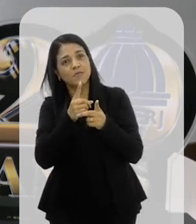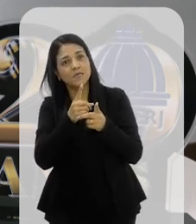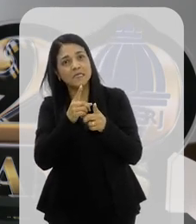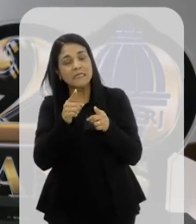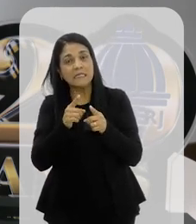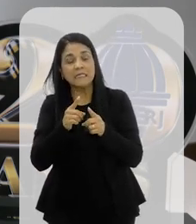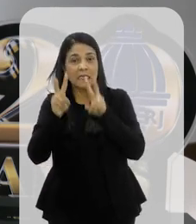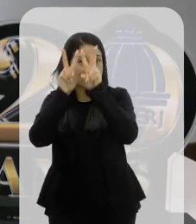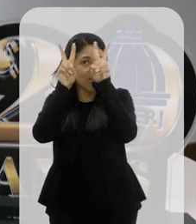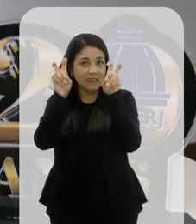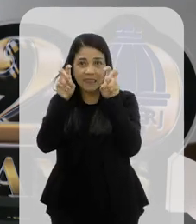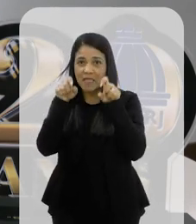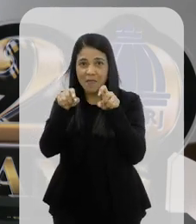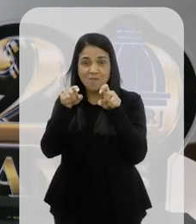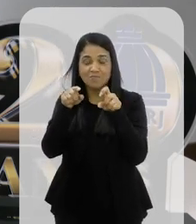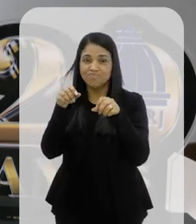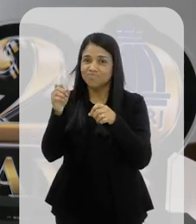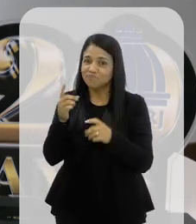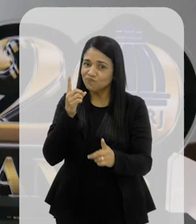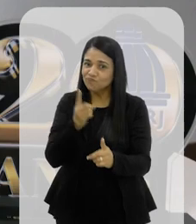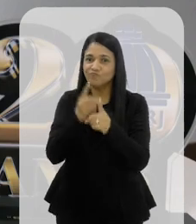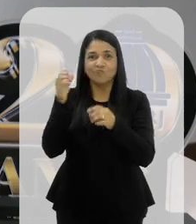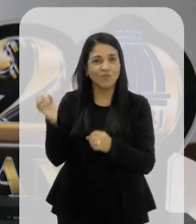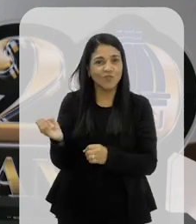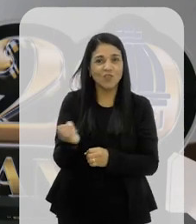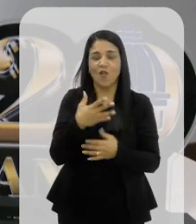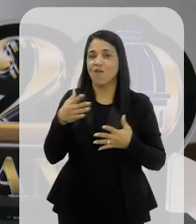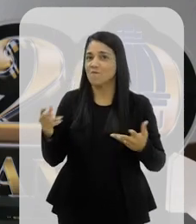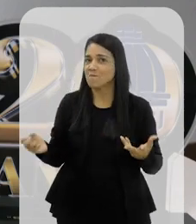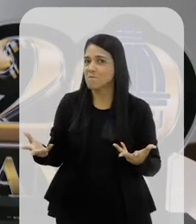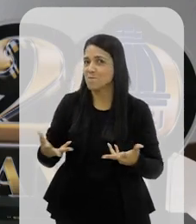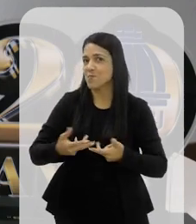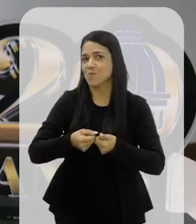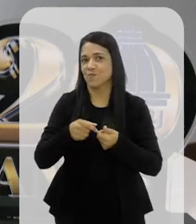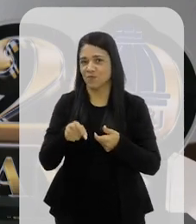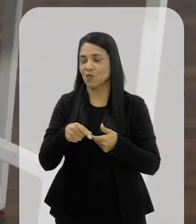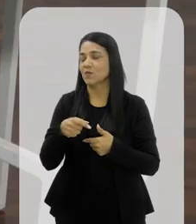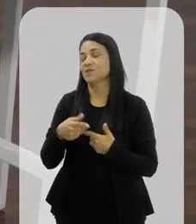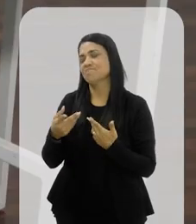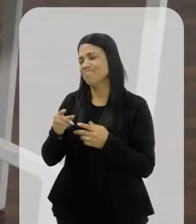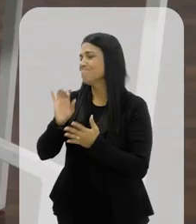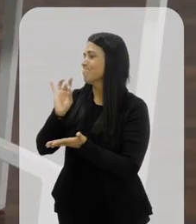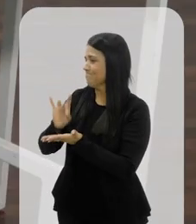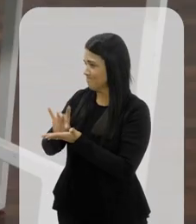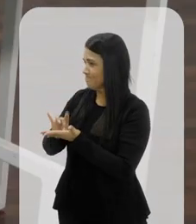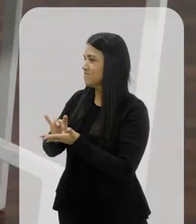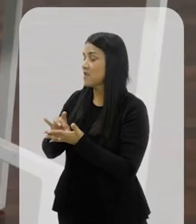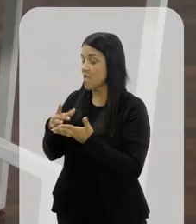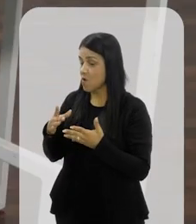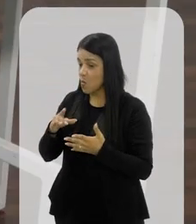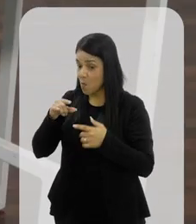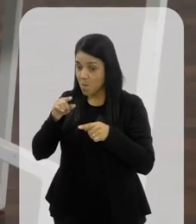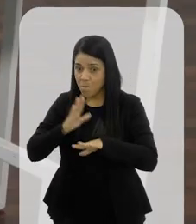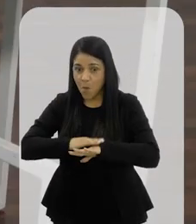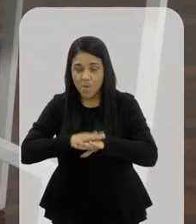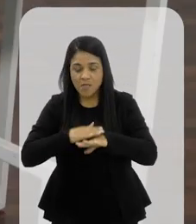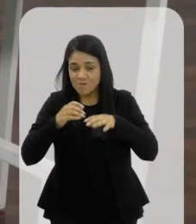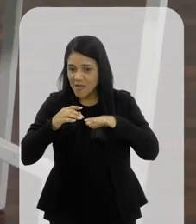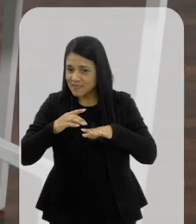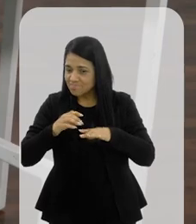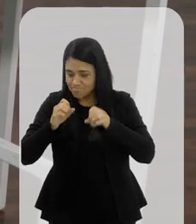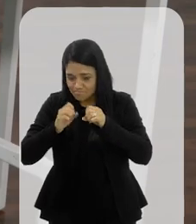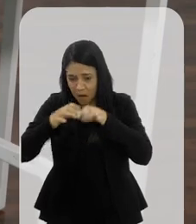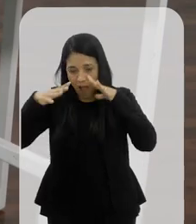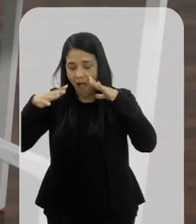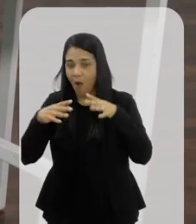e a cada enredo um leque de descobertas maravilhosas né Sem dúvida eu acho que talvez seja a parte mais encantadora do trabalho